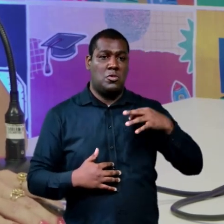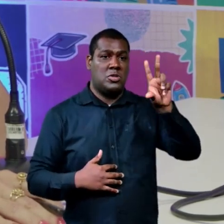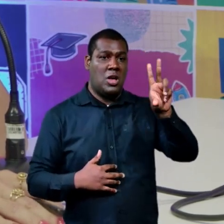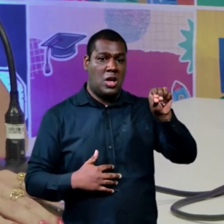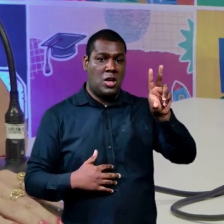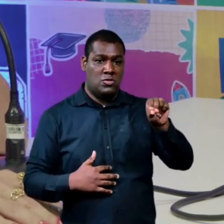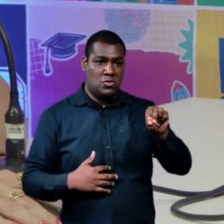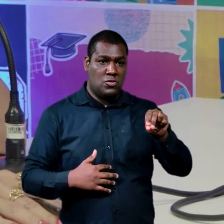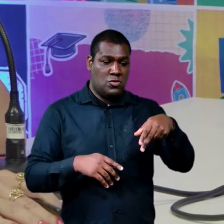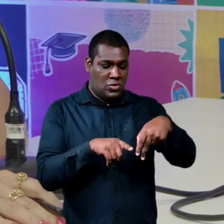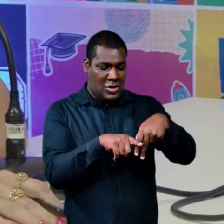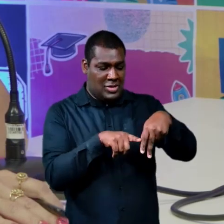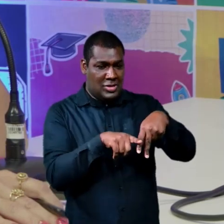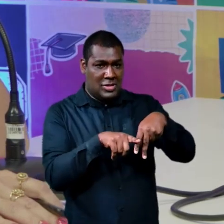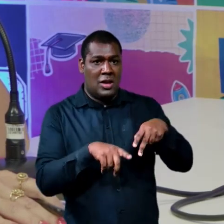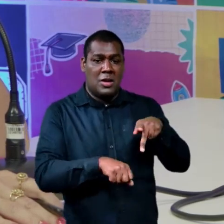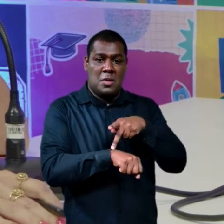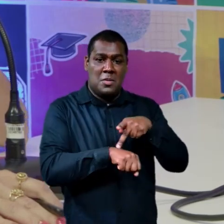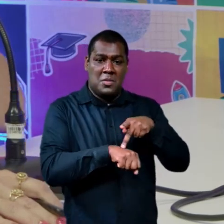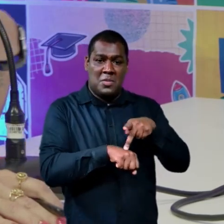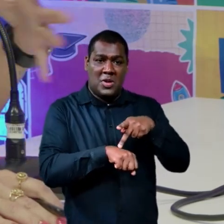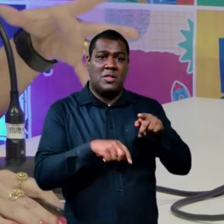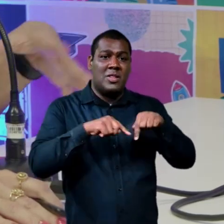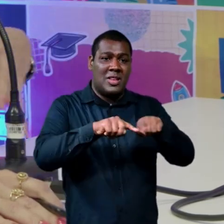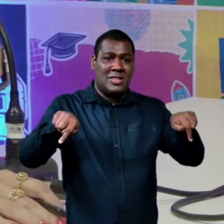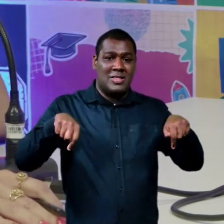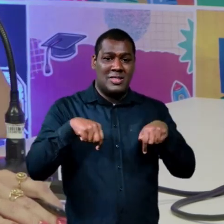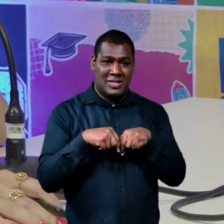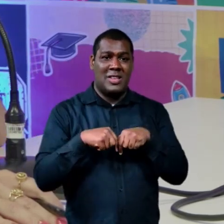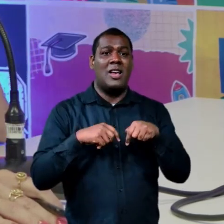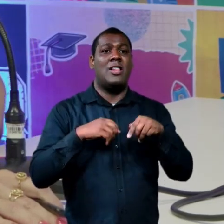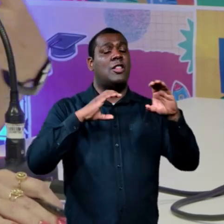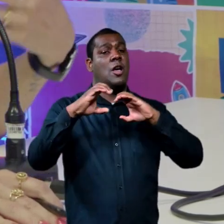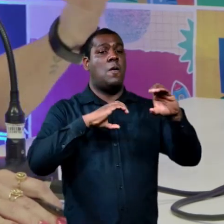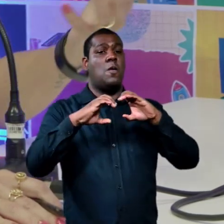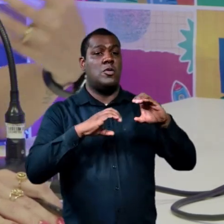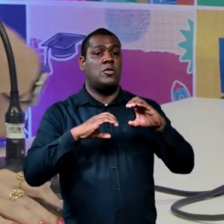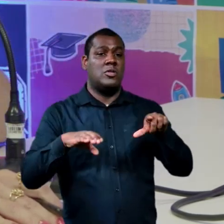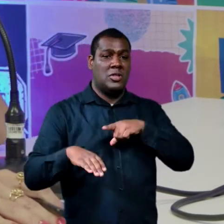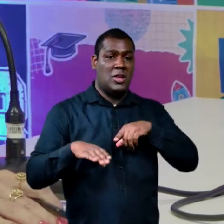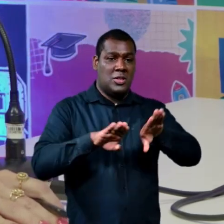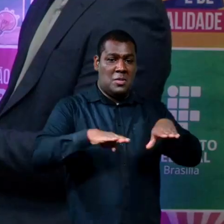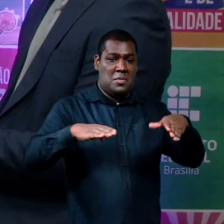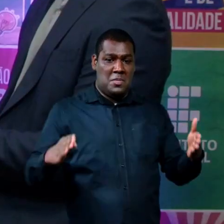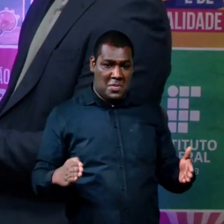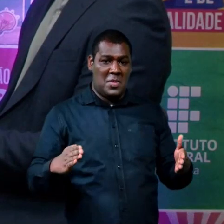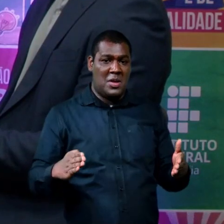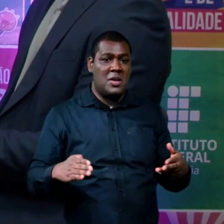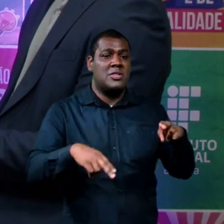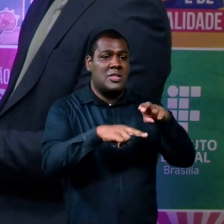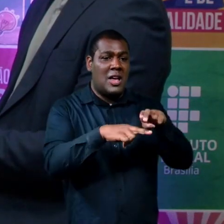saia preta. Estamos aqui no estúdio da comunicação, que é composto por uma mesa, 2 cadeiras. Estou eu de frente com